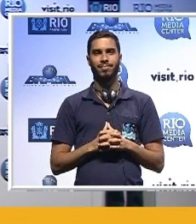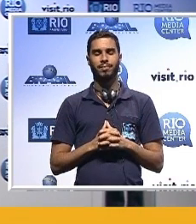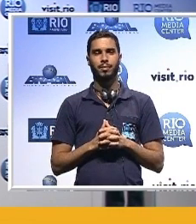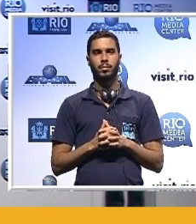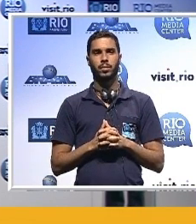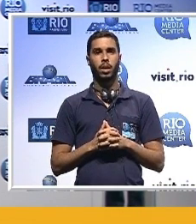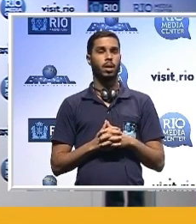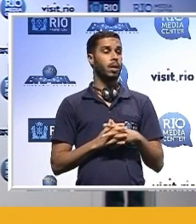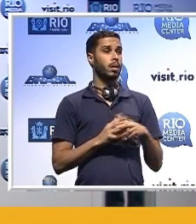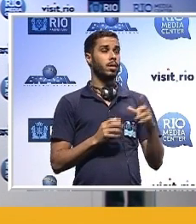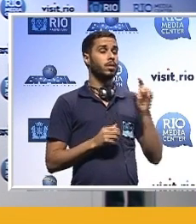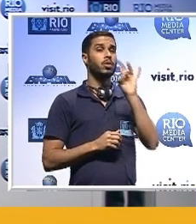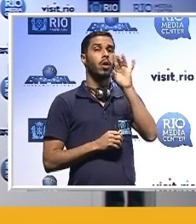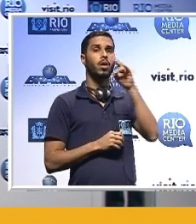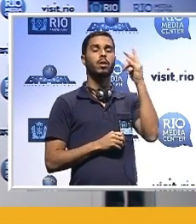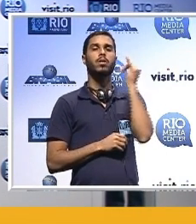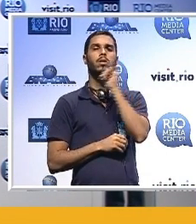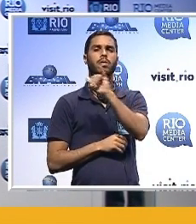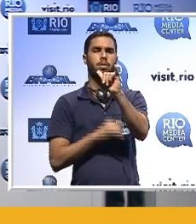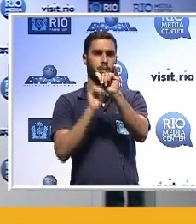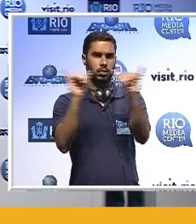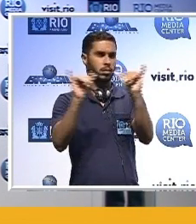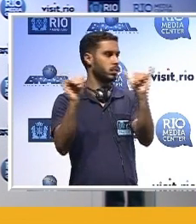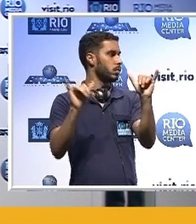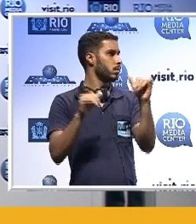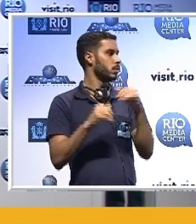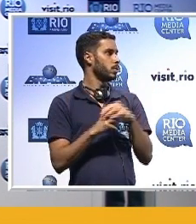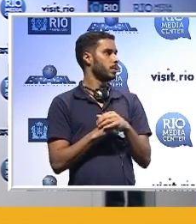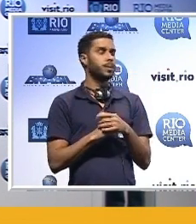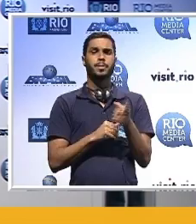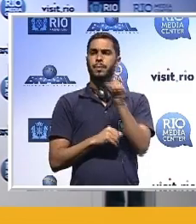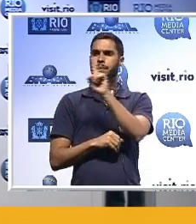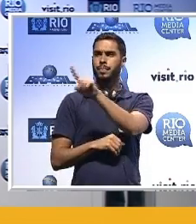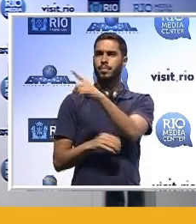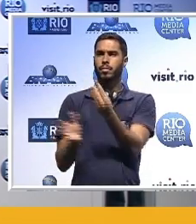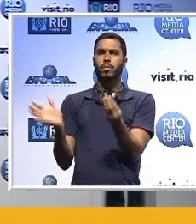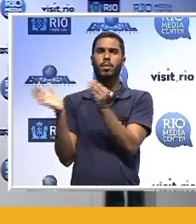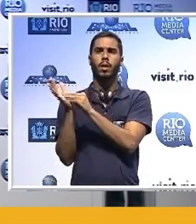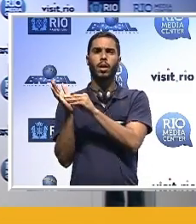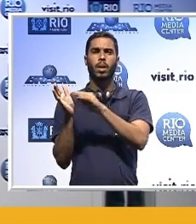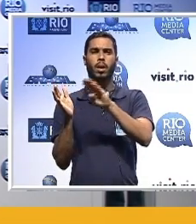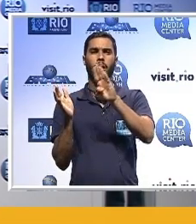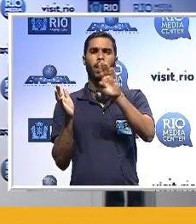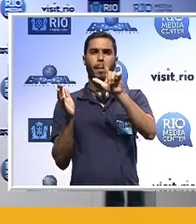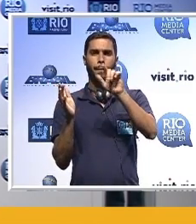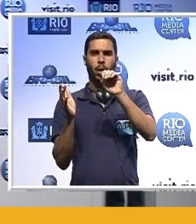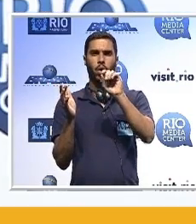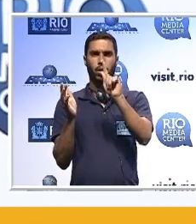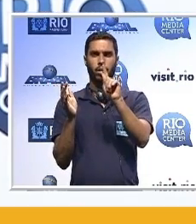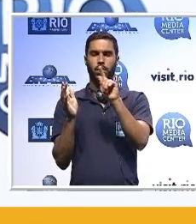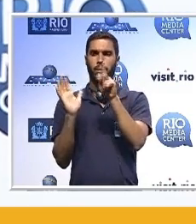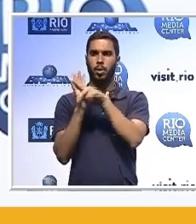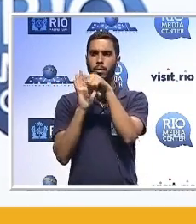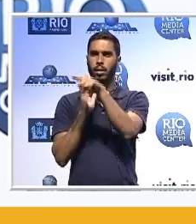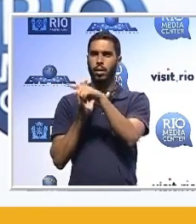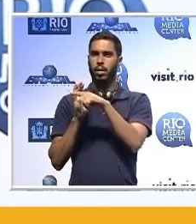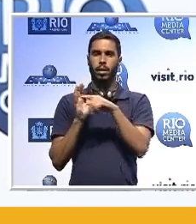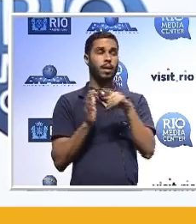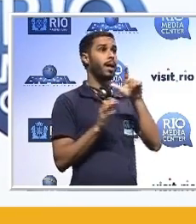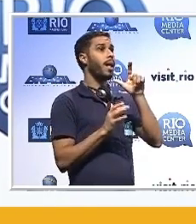Uma informação. Ontem eu vi um diálogo da nossa blogueira que nos acompanhou. O nome dela é? Laura Martins,